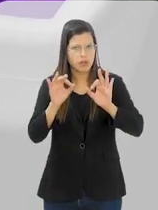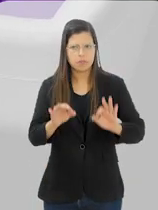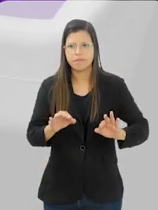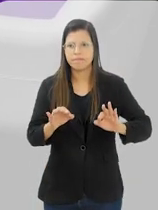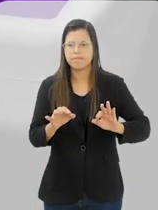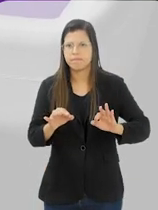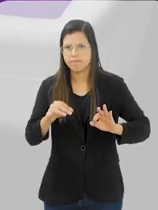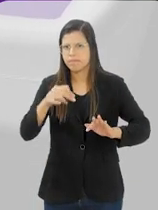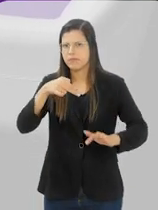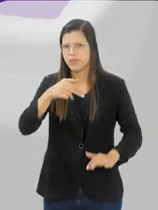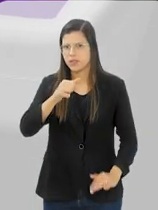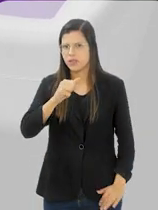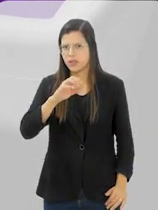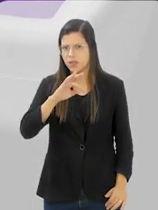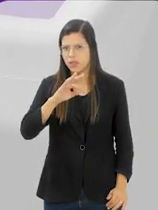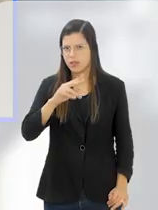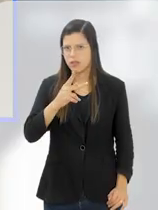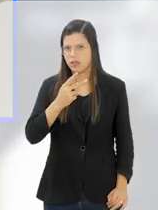Sem dúvida nenhuma, Natália.